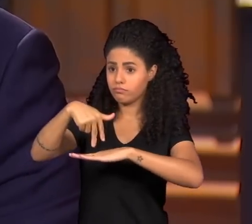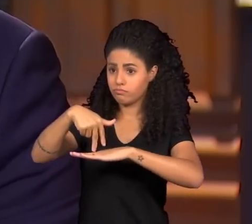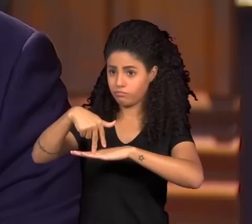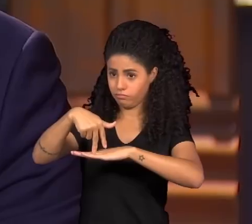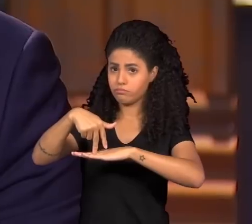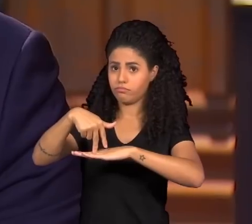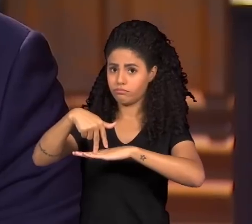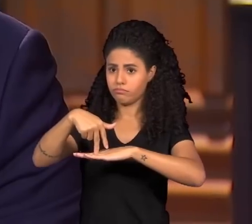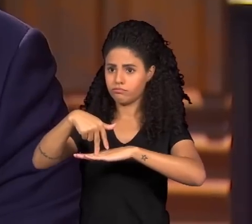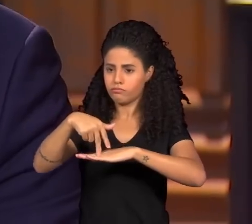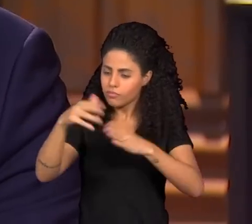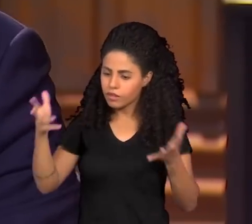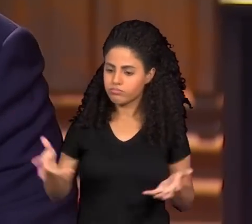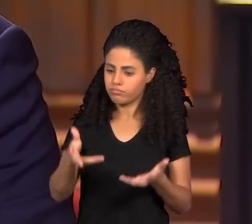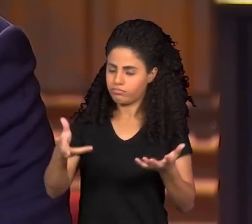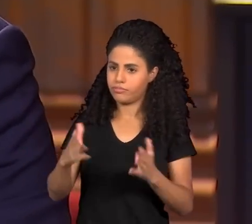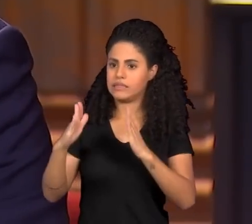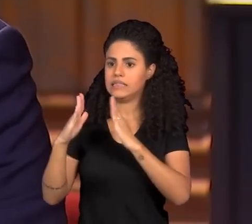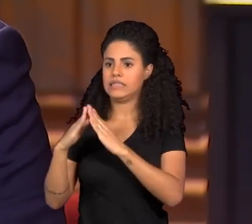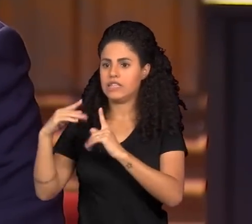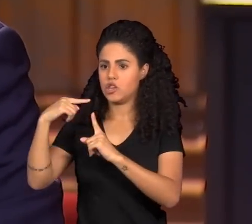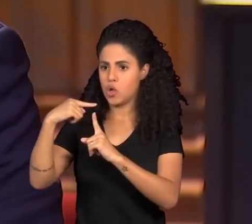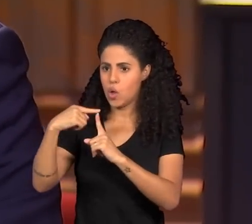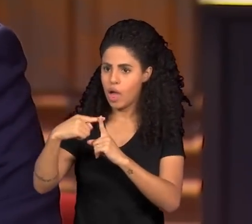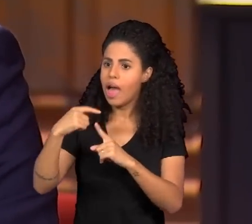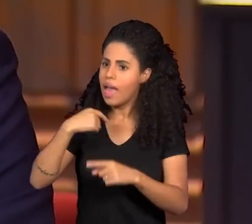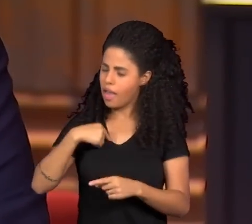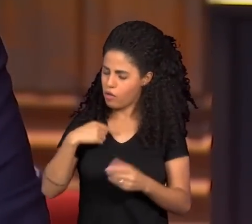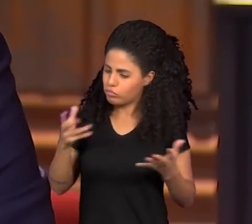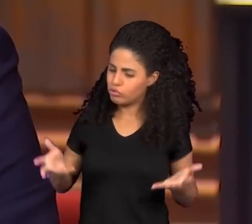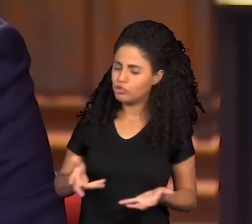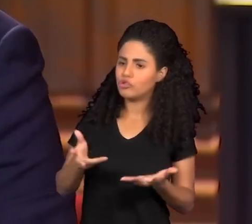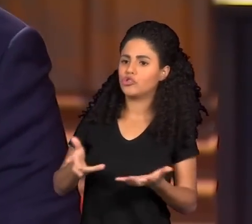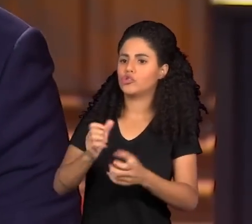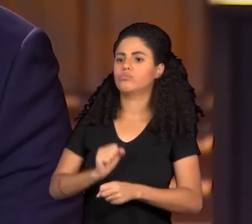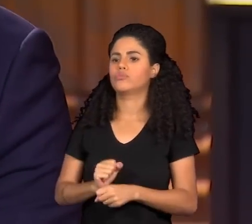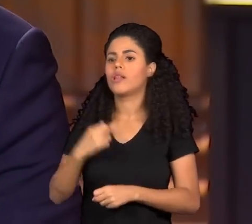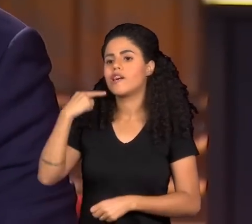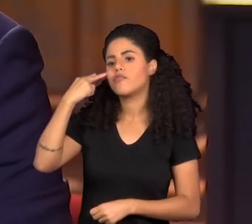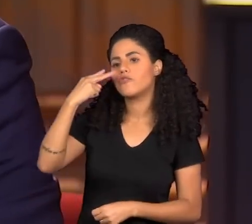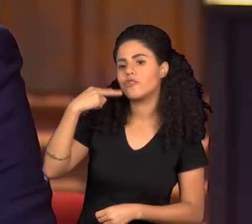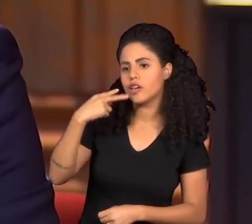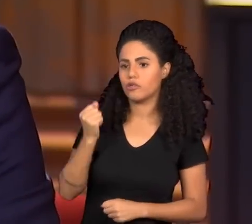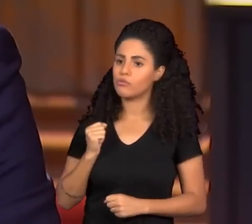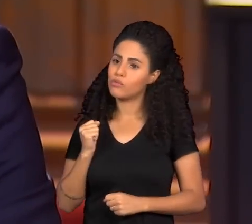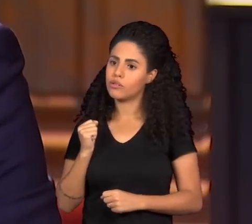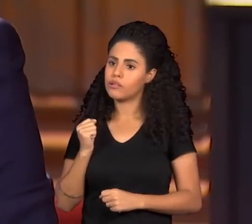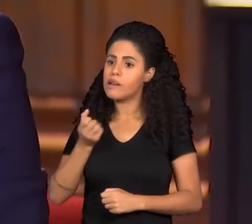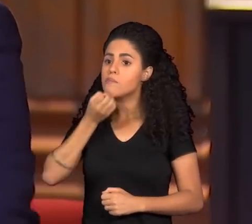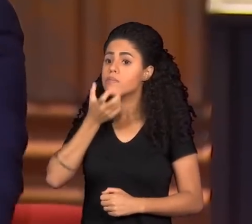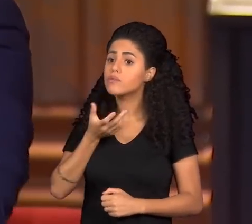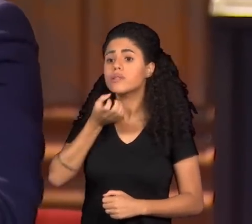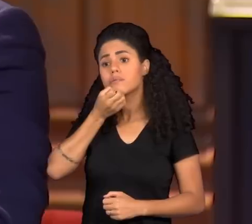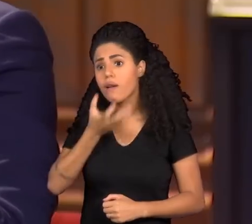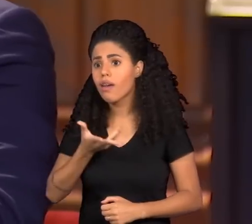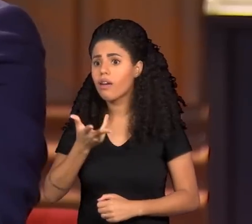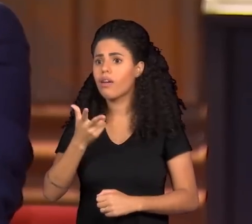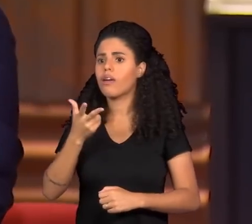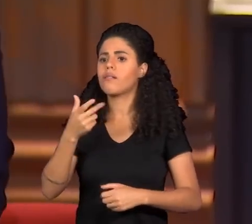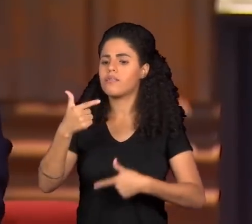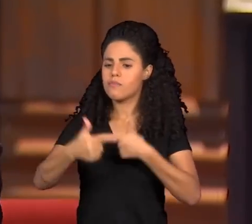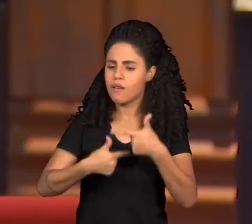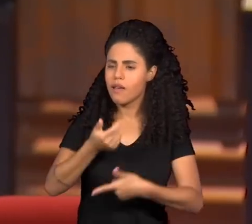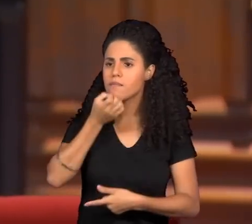Há um estímulo da igreja. Sim. Eu sou um cara que estimulo para ser vereador, para ser aquilo, pessoas do bem. Agora eu vou te dar um